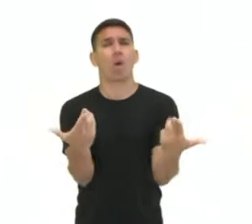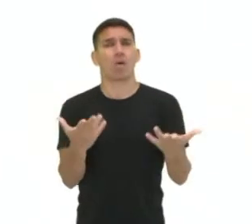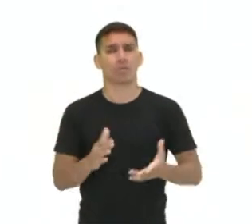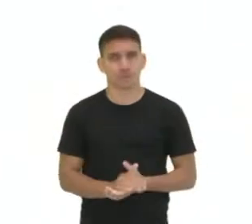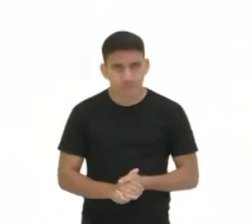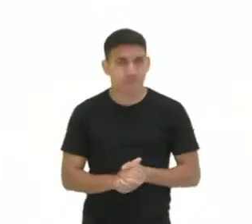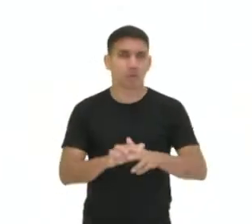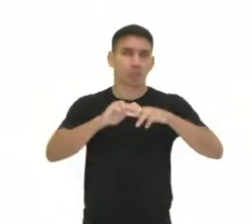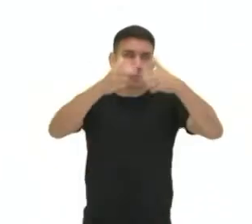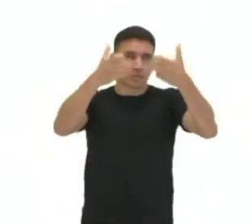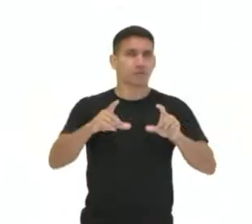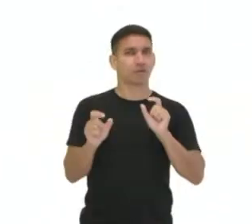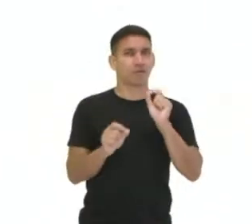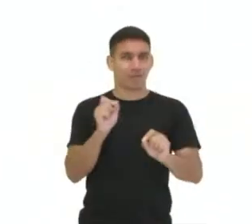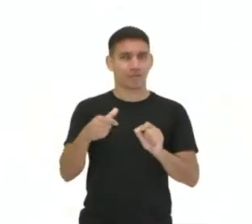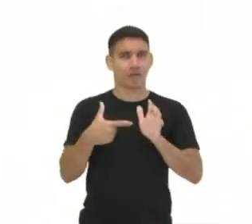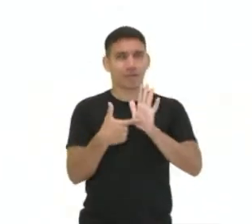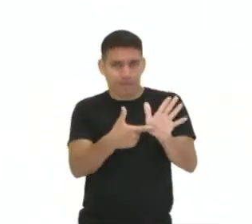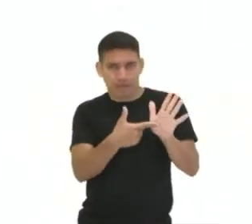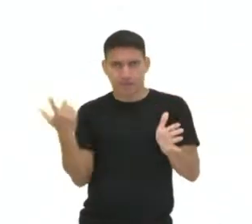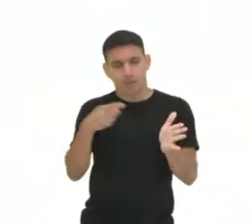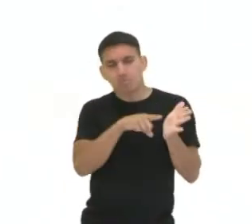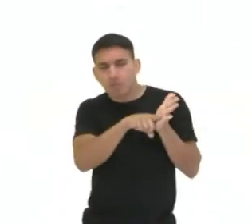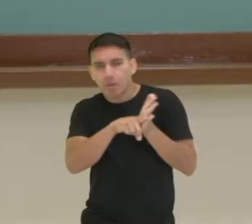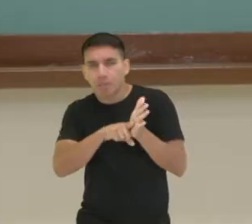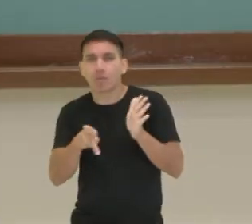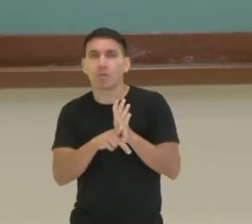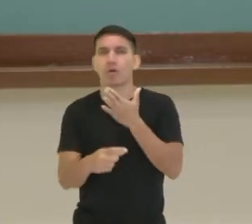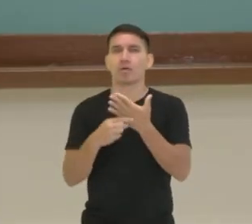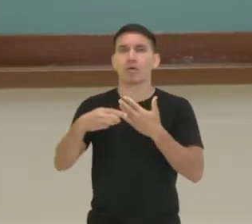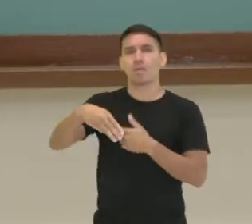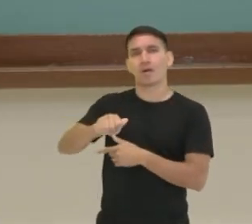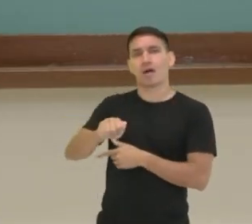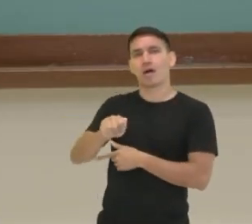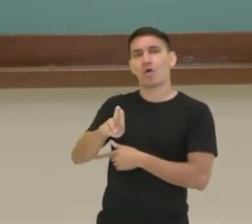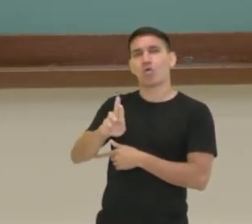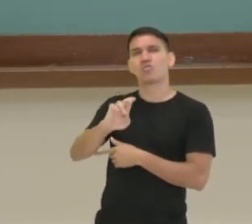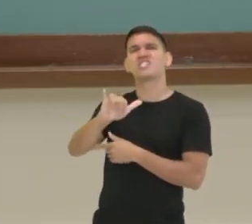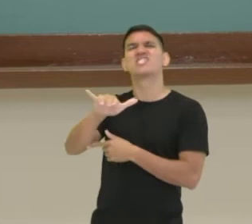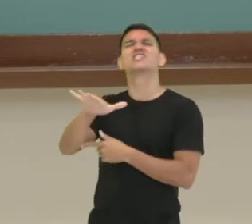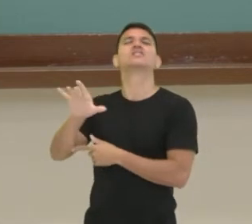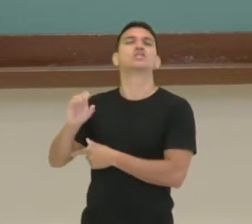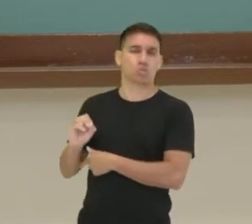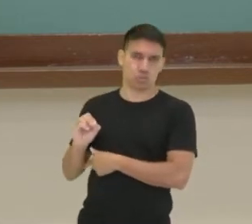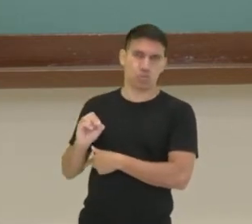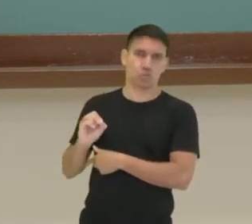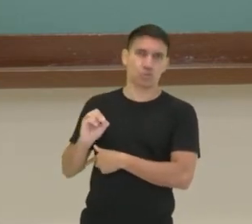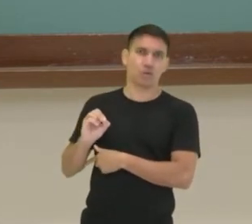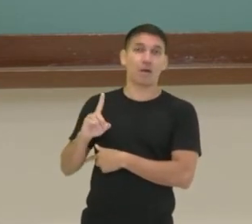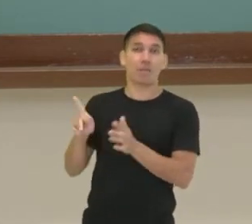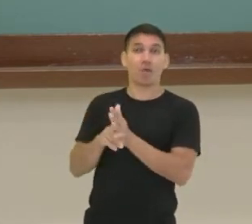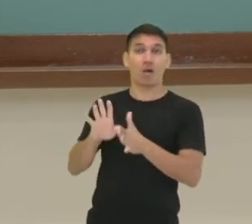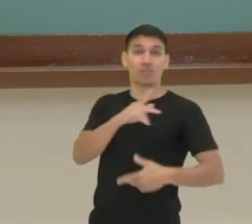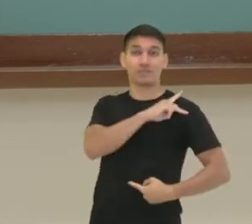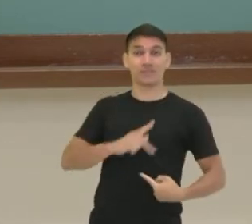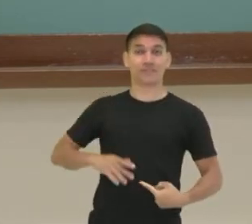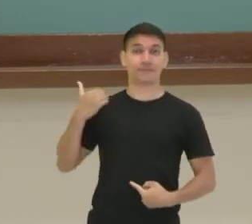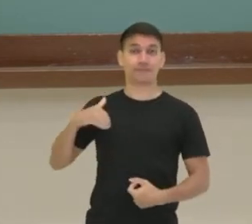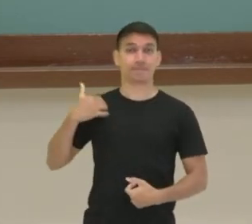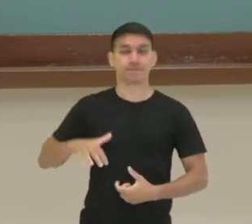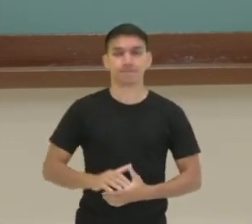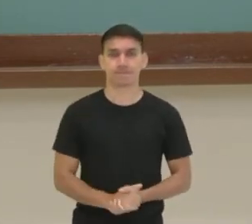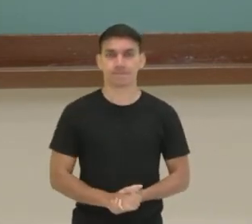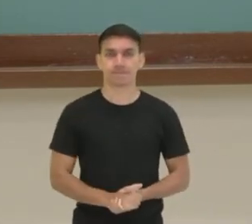eles falam, por exemplo, nessa reportagem, do Maurício Macri, que é o atual presidente da Argentina.